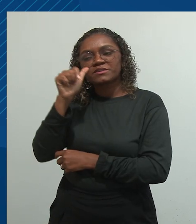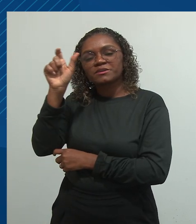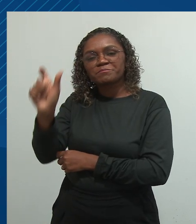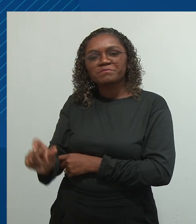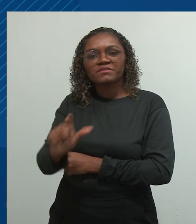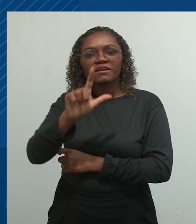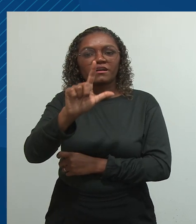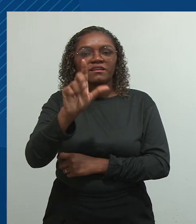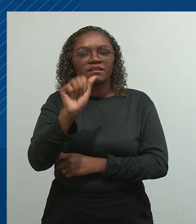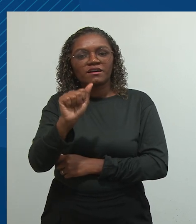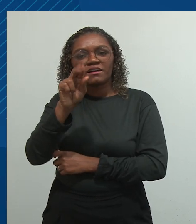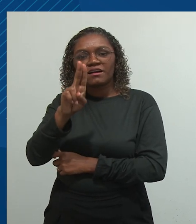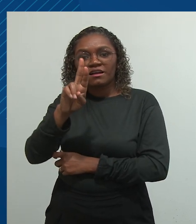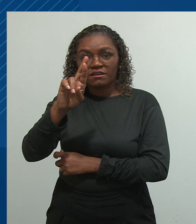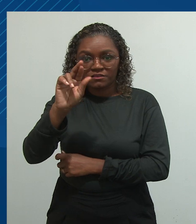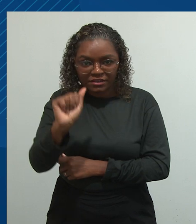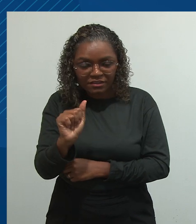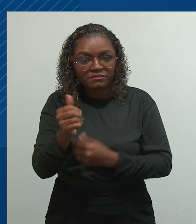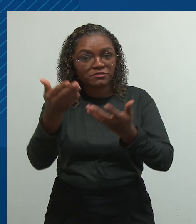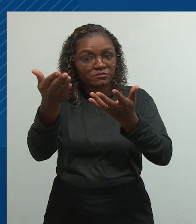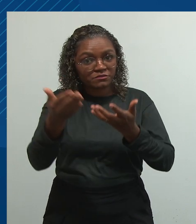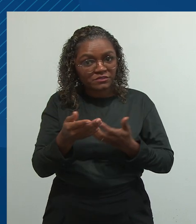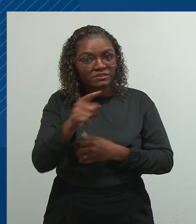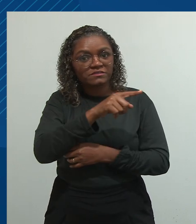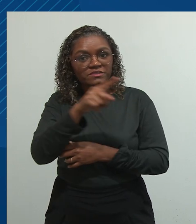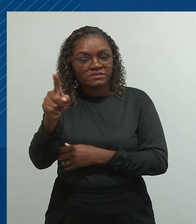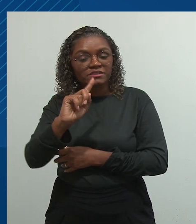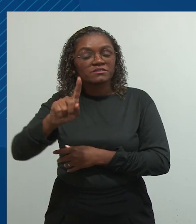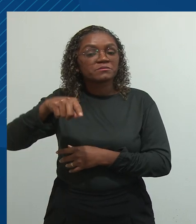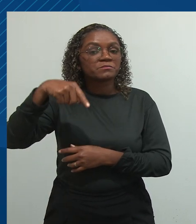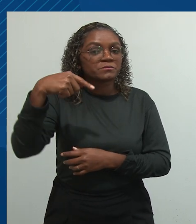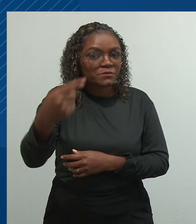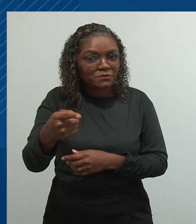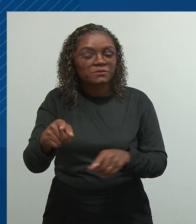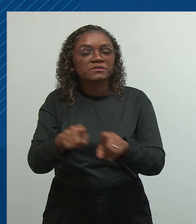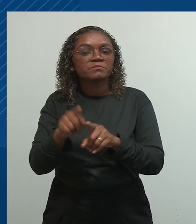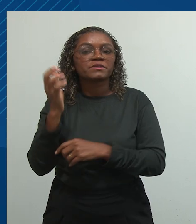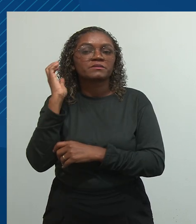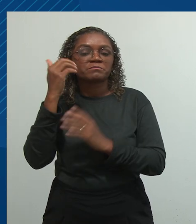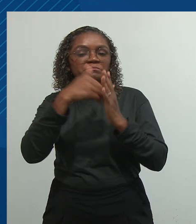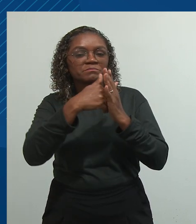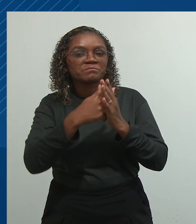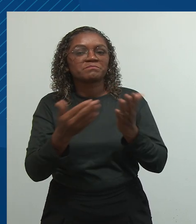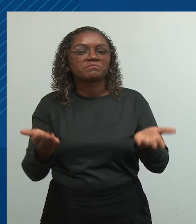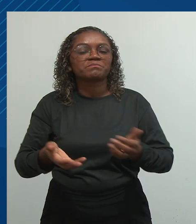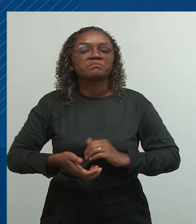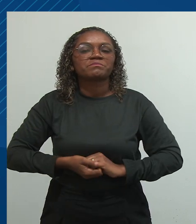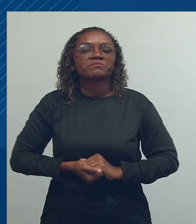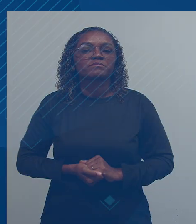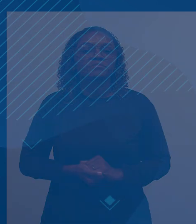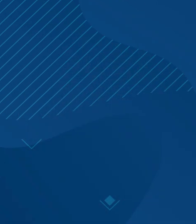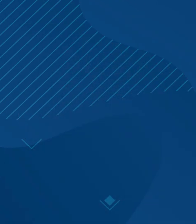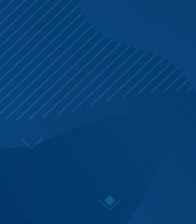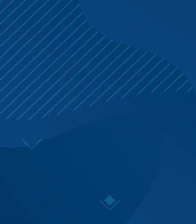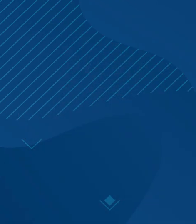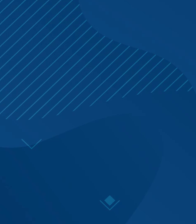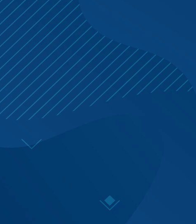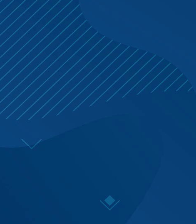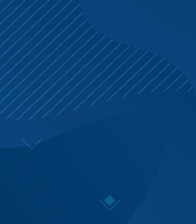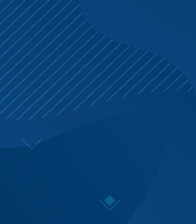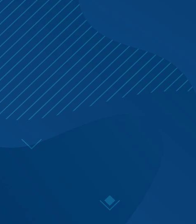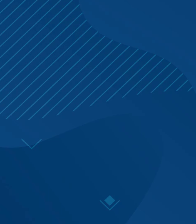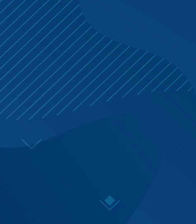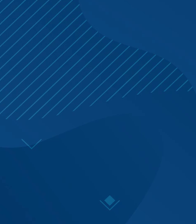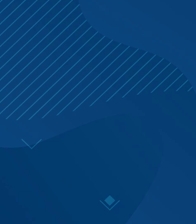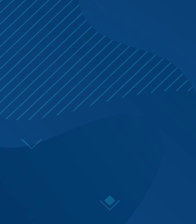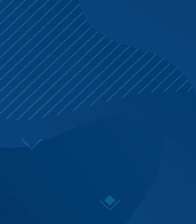para nos acompanhar no próximo episódio do nosso podcast na Rádio Genipapo. Rádio Genipapo, a sua voz nativa